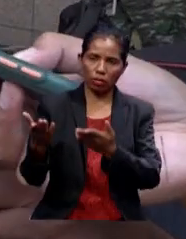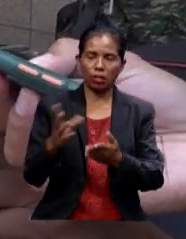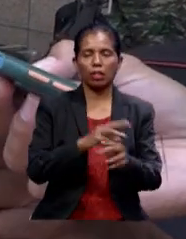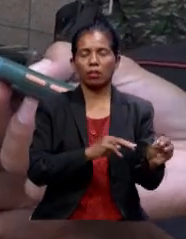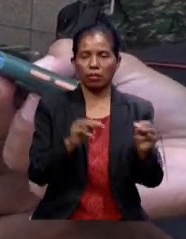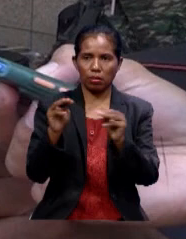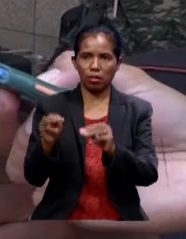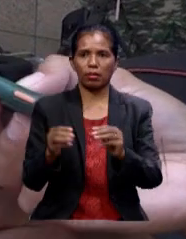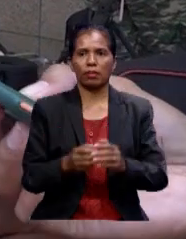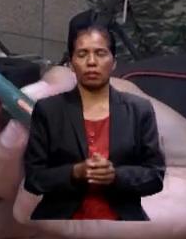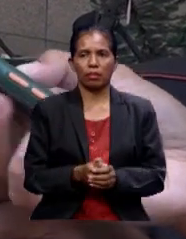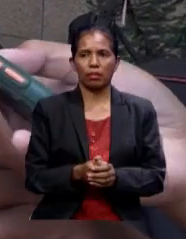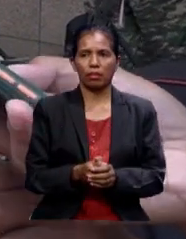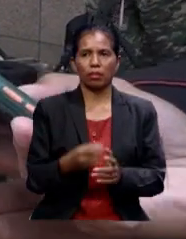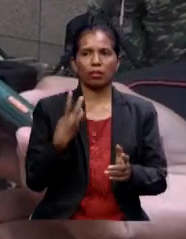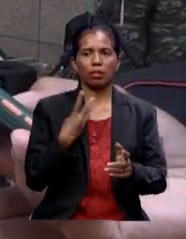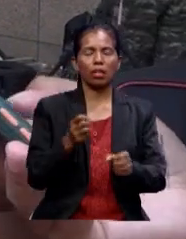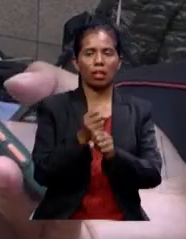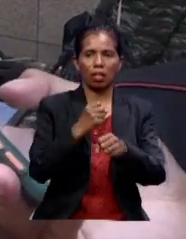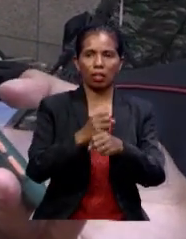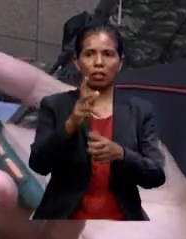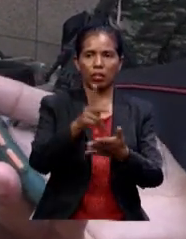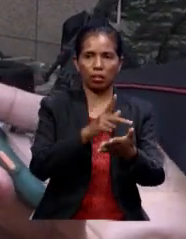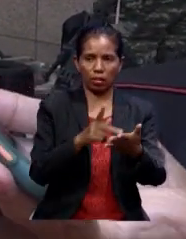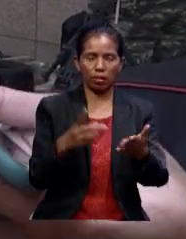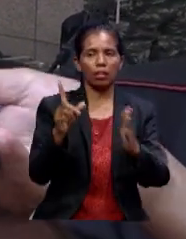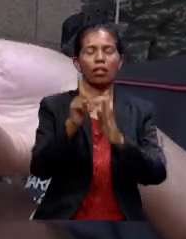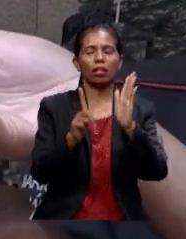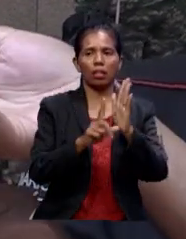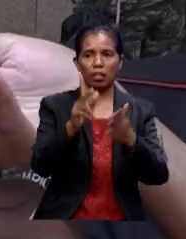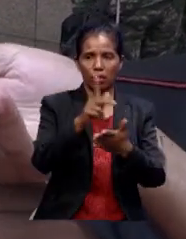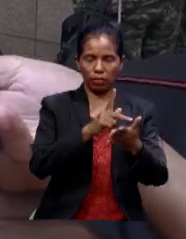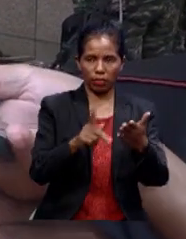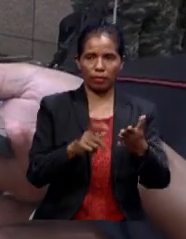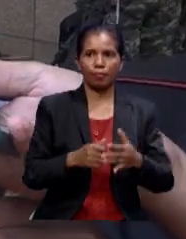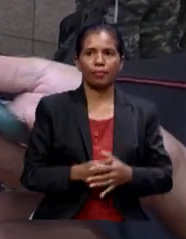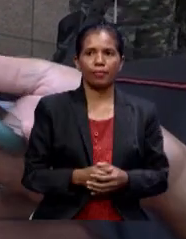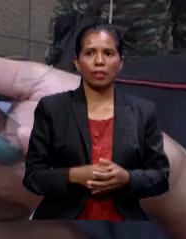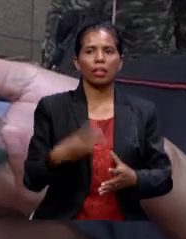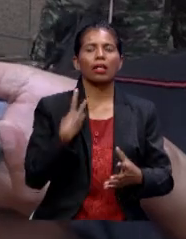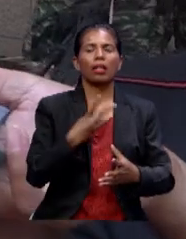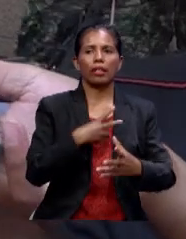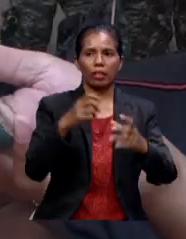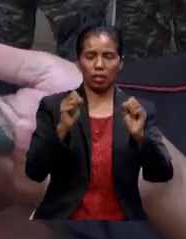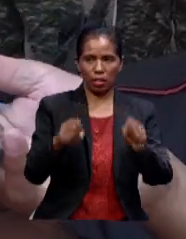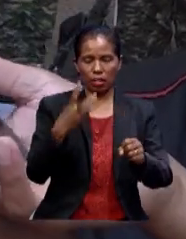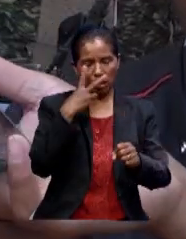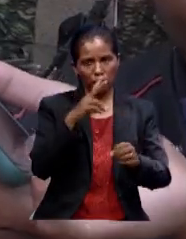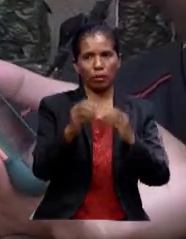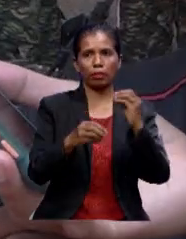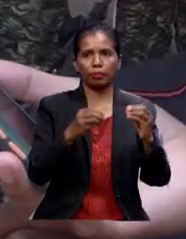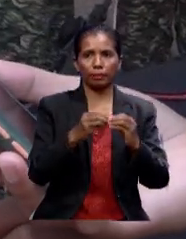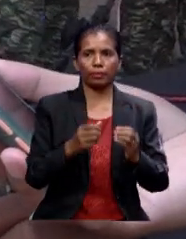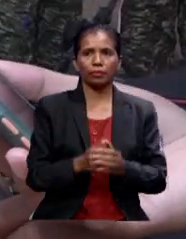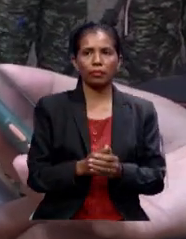era né, criminal, lei criminaliza. Só que maneira, kan. Tem que ir, né? Tem que